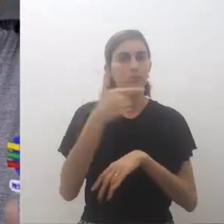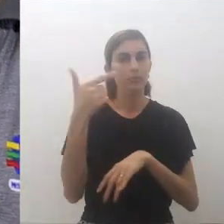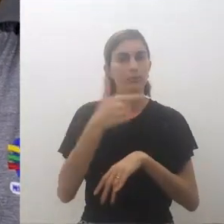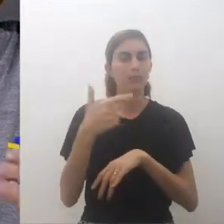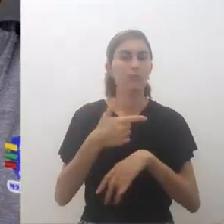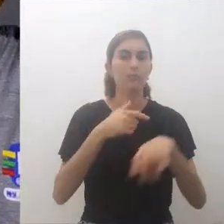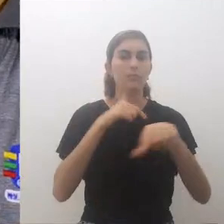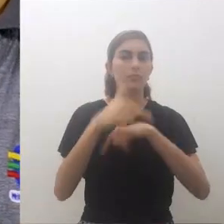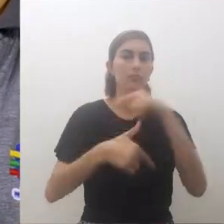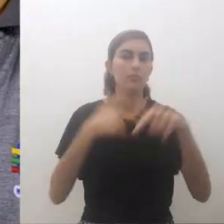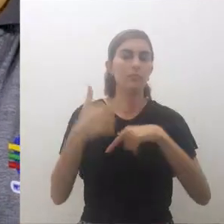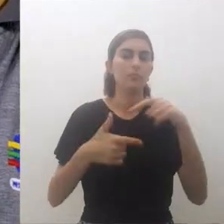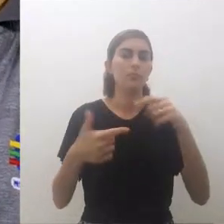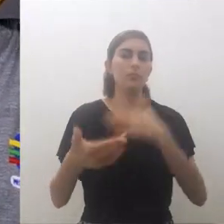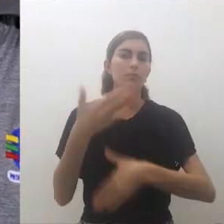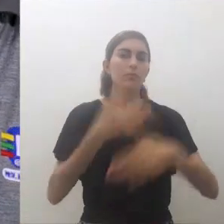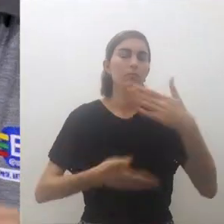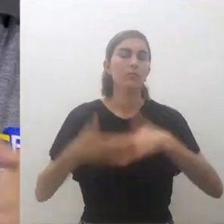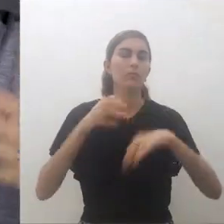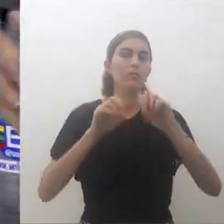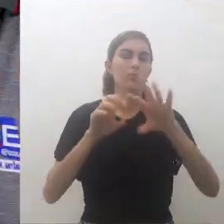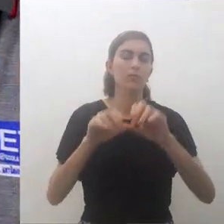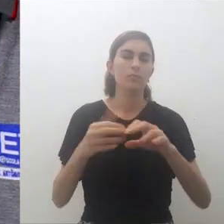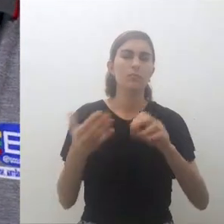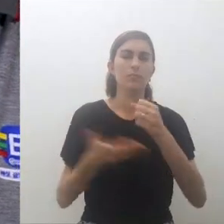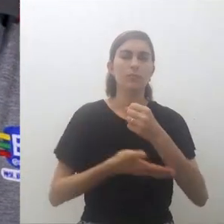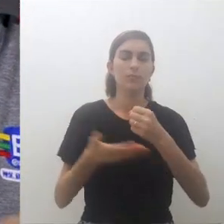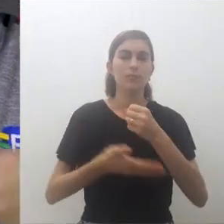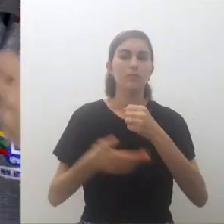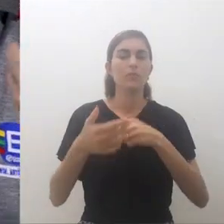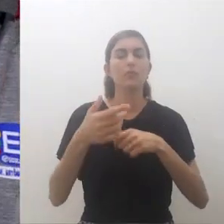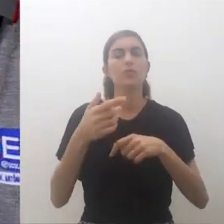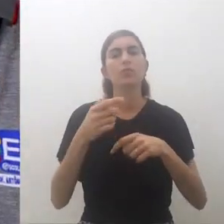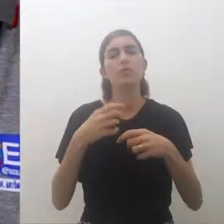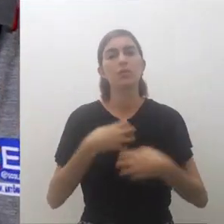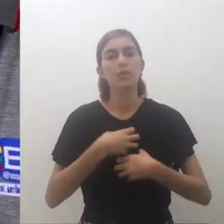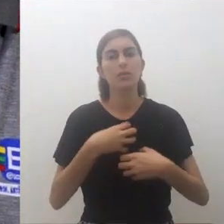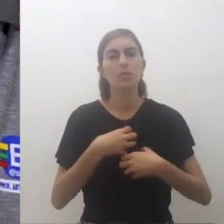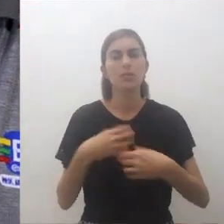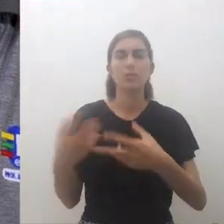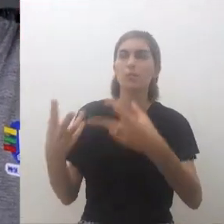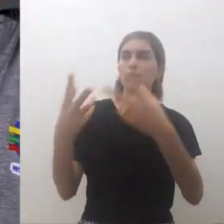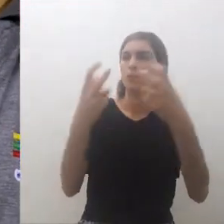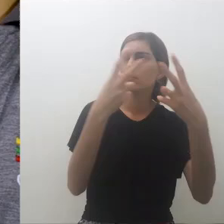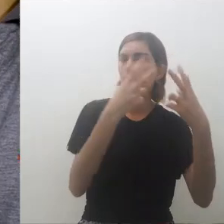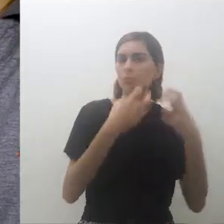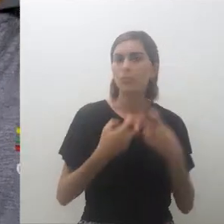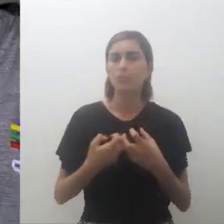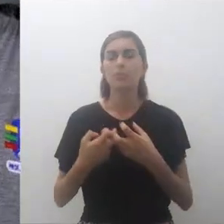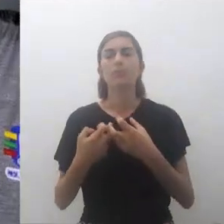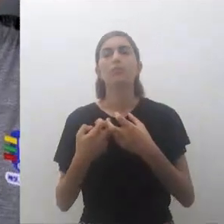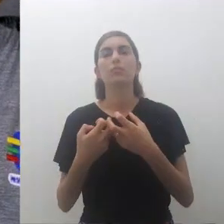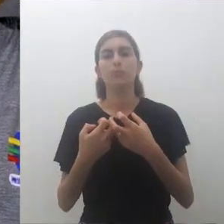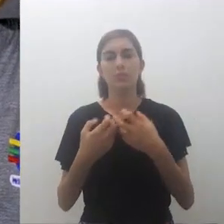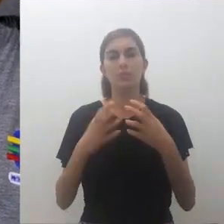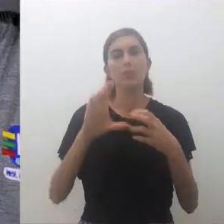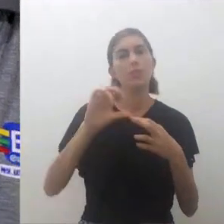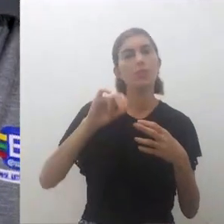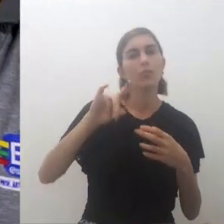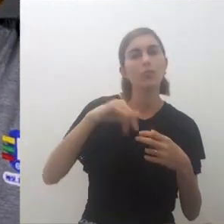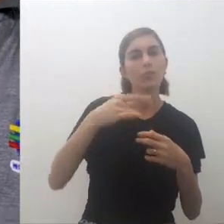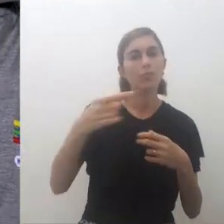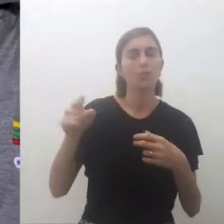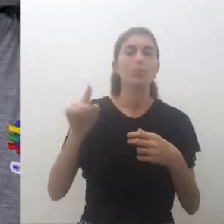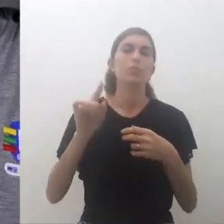trabalhar a relação dos elementos básicos para que eles gerem sensações e percepções sobre a composição